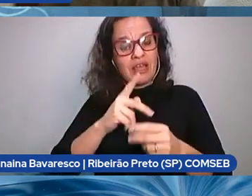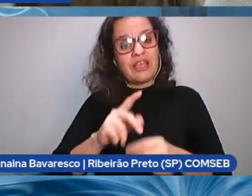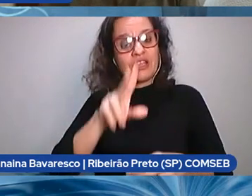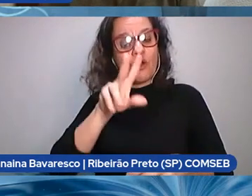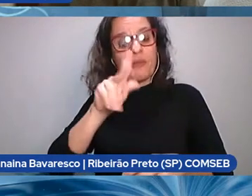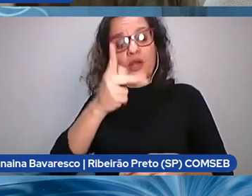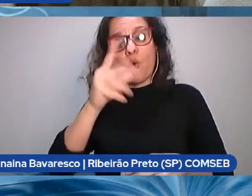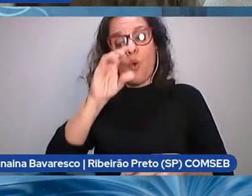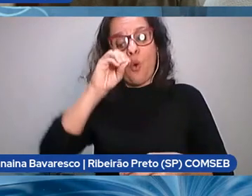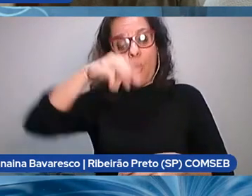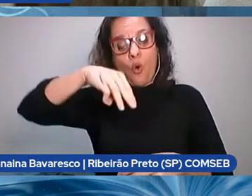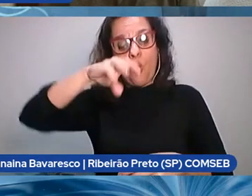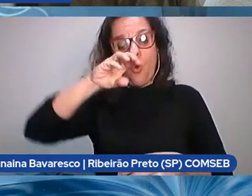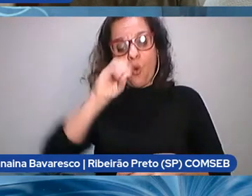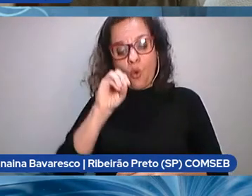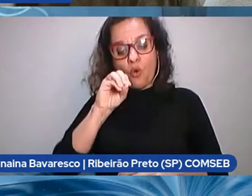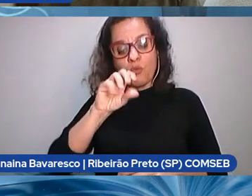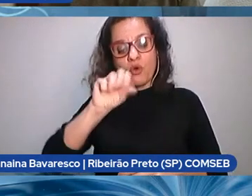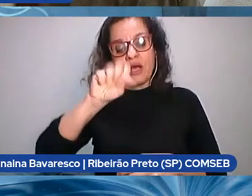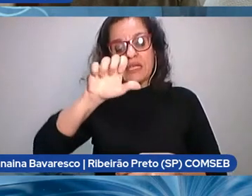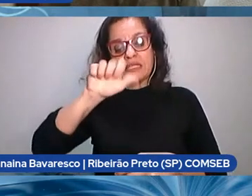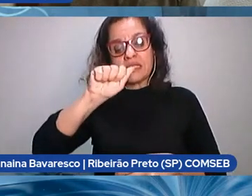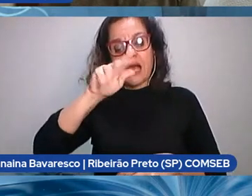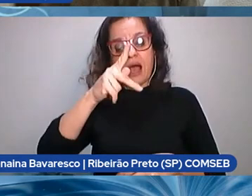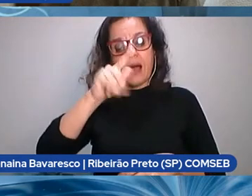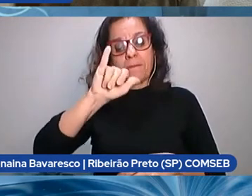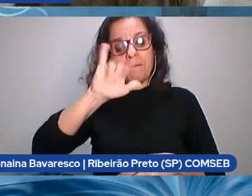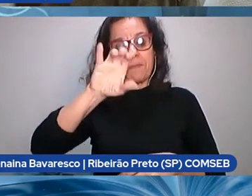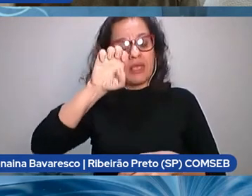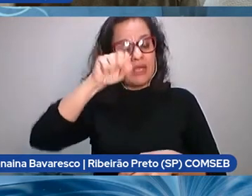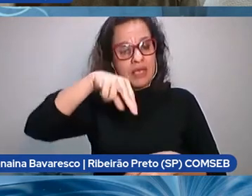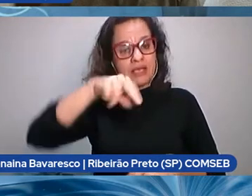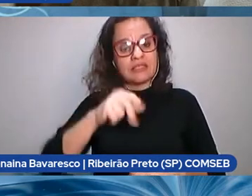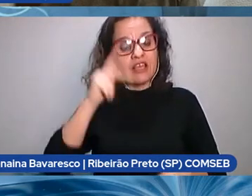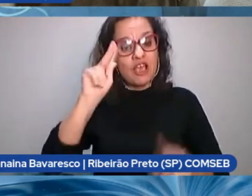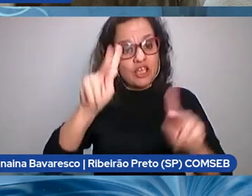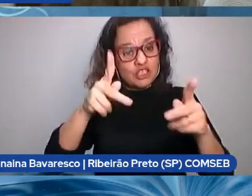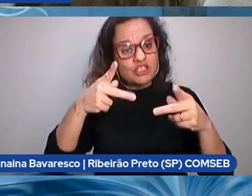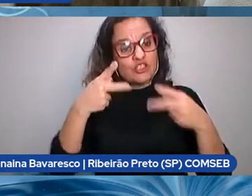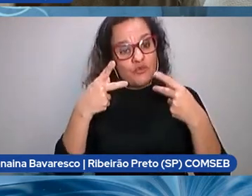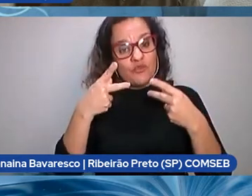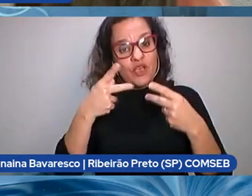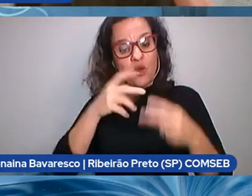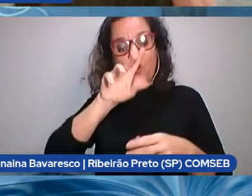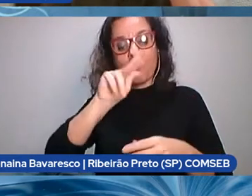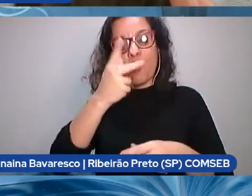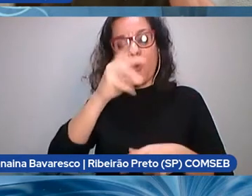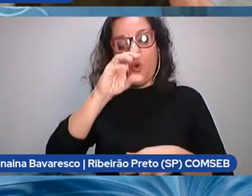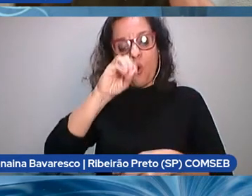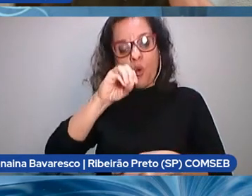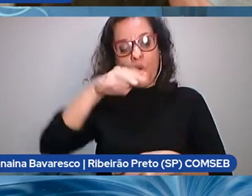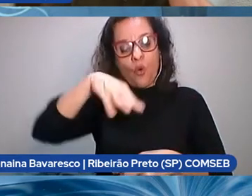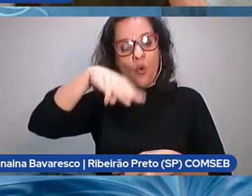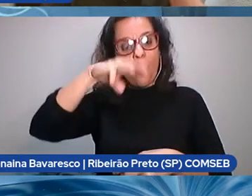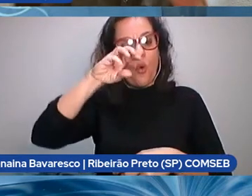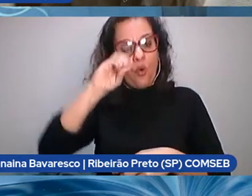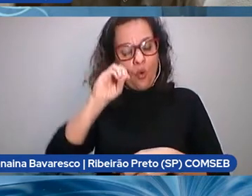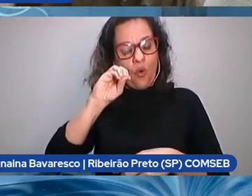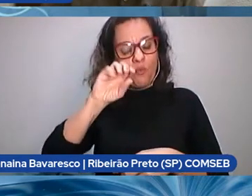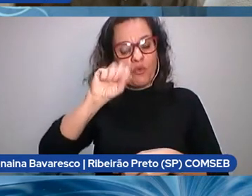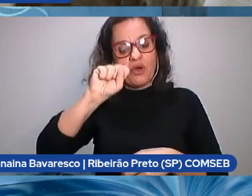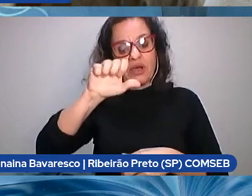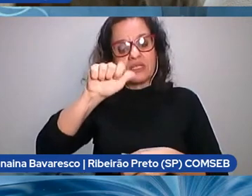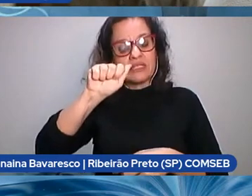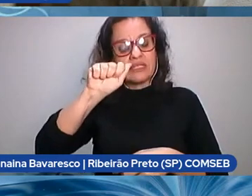como espírito habitando um corpo, é diferente de nos vermos como homo sapiens, como uma espécie biológica que nasce